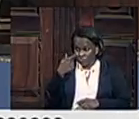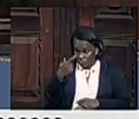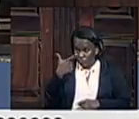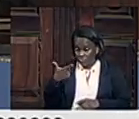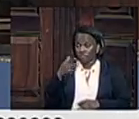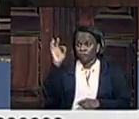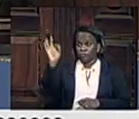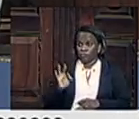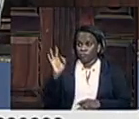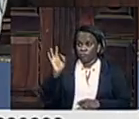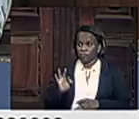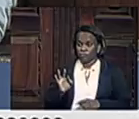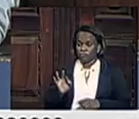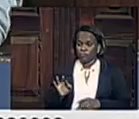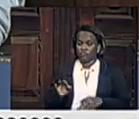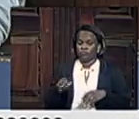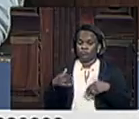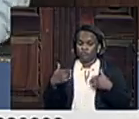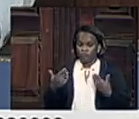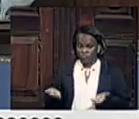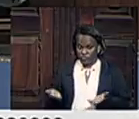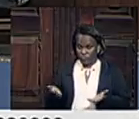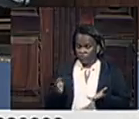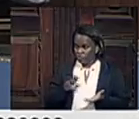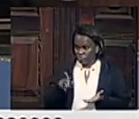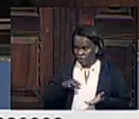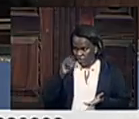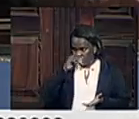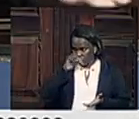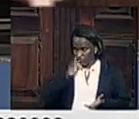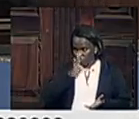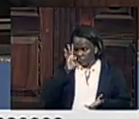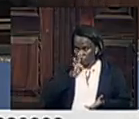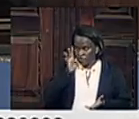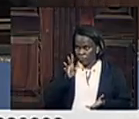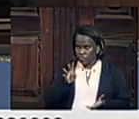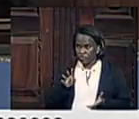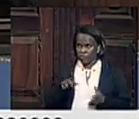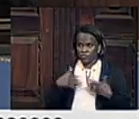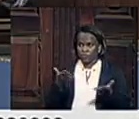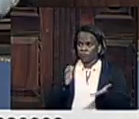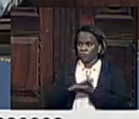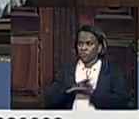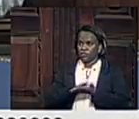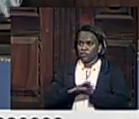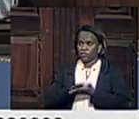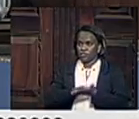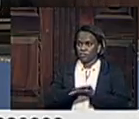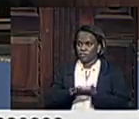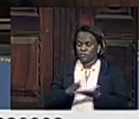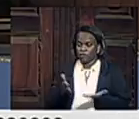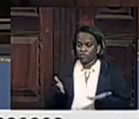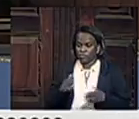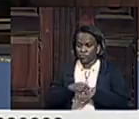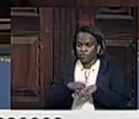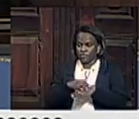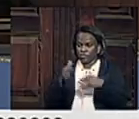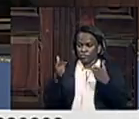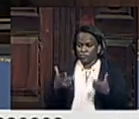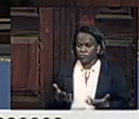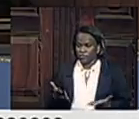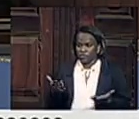72%. Se isto não é abusivo, não há mais nada abusivo